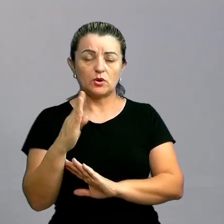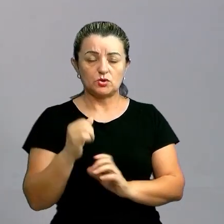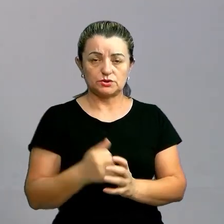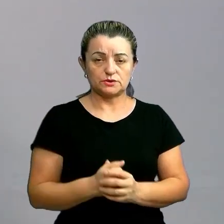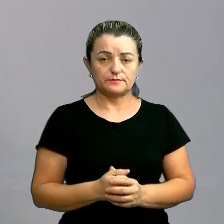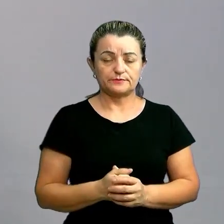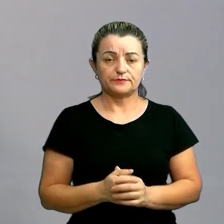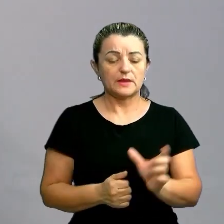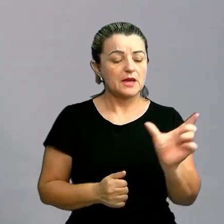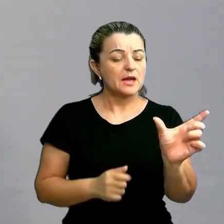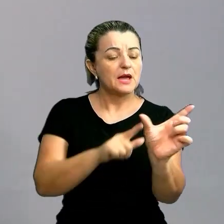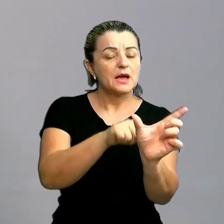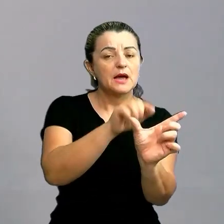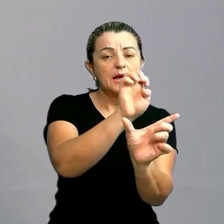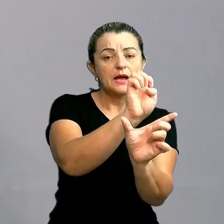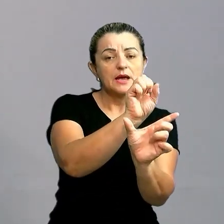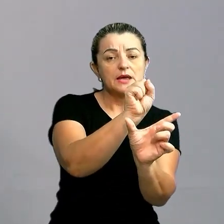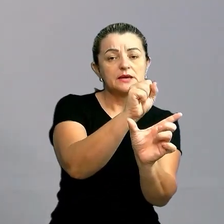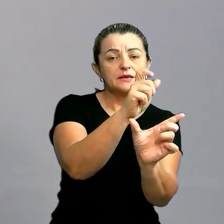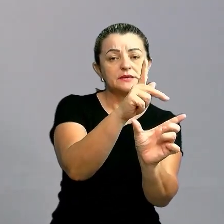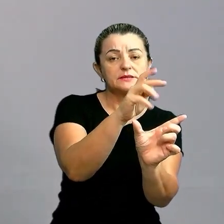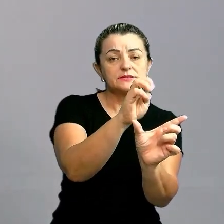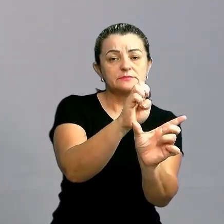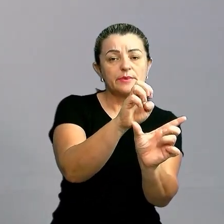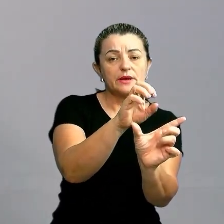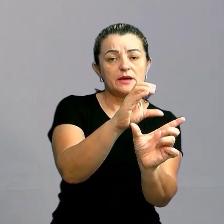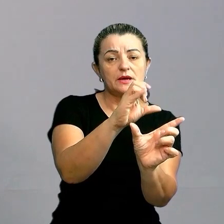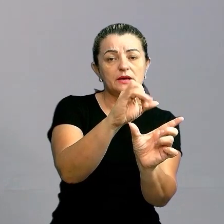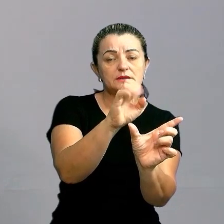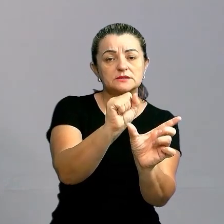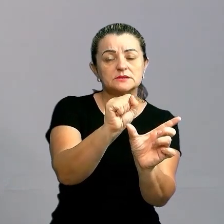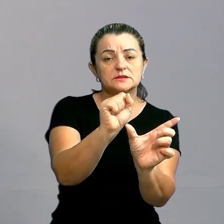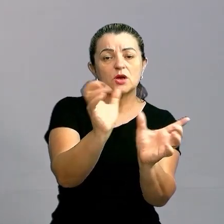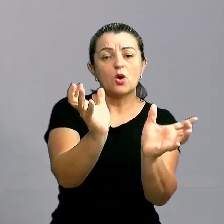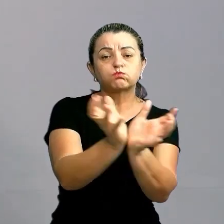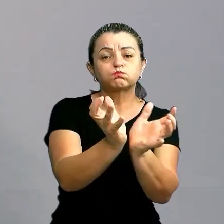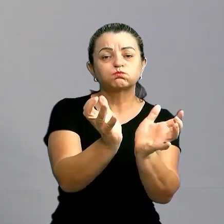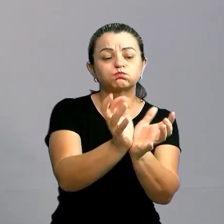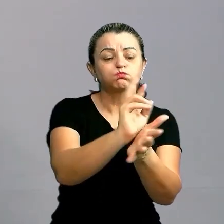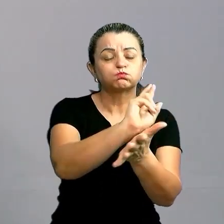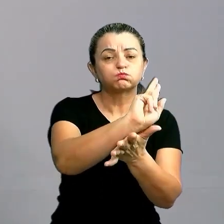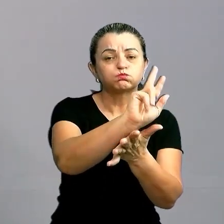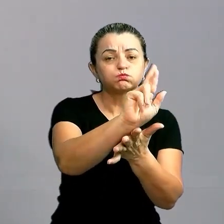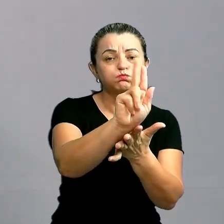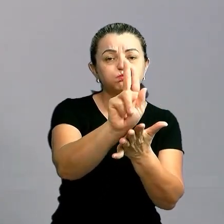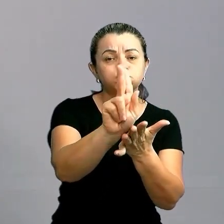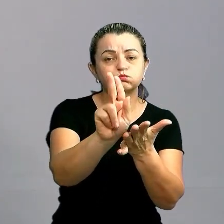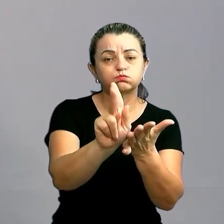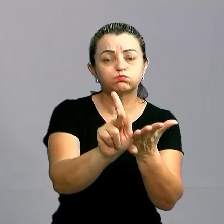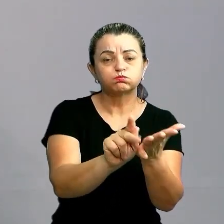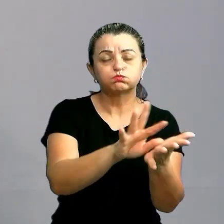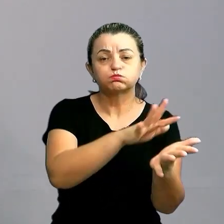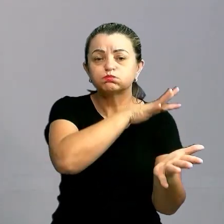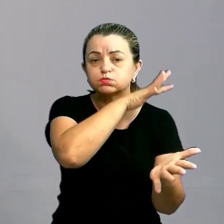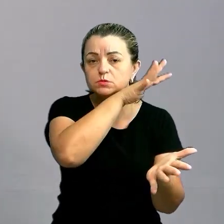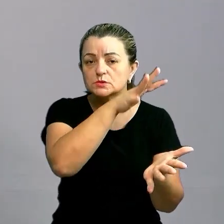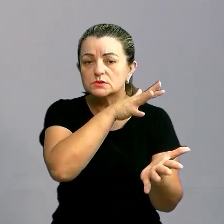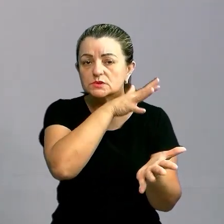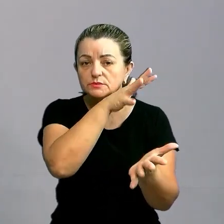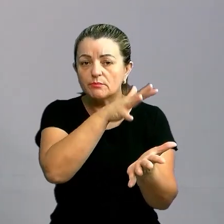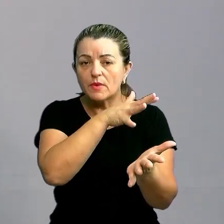chama-se ao conjunto de seres que tem morfologia e fisiologia, quer dizer que tem forma